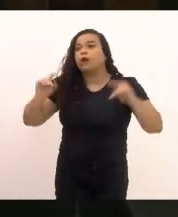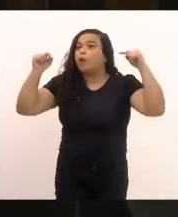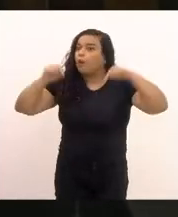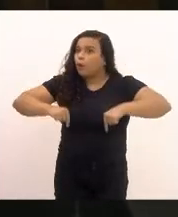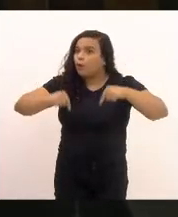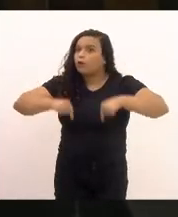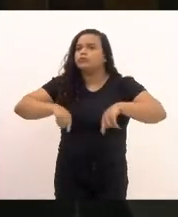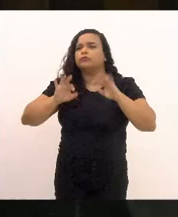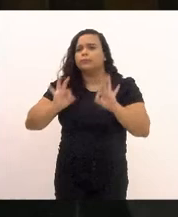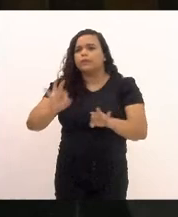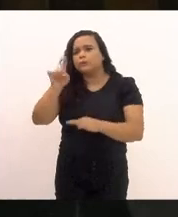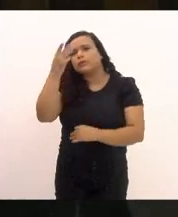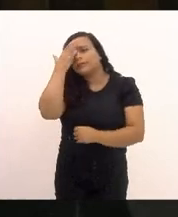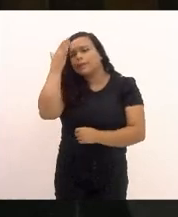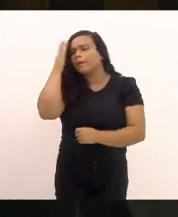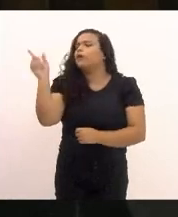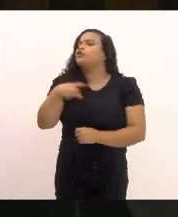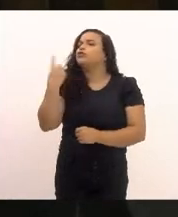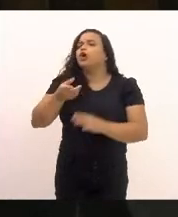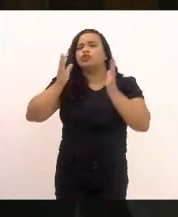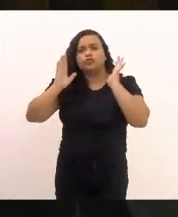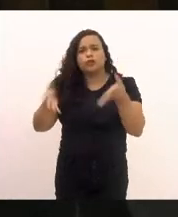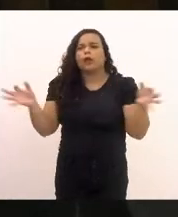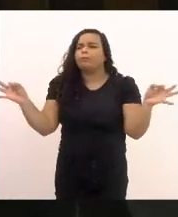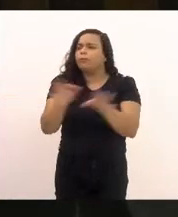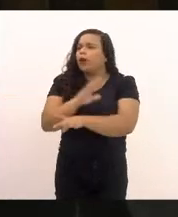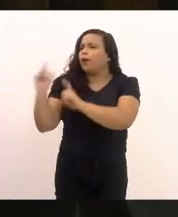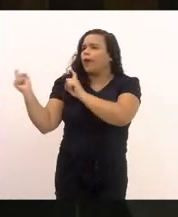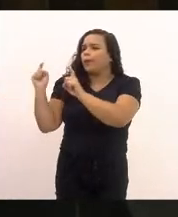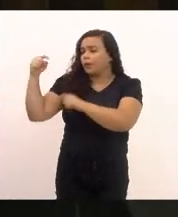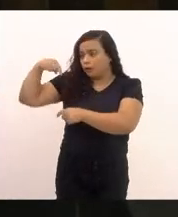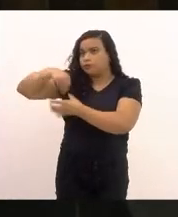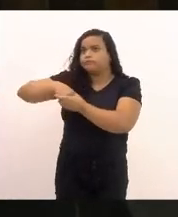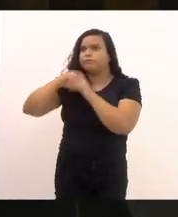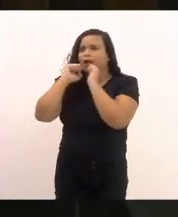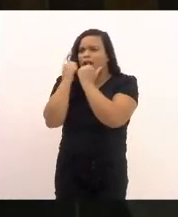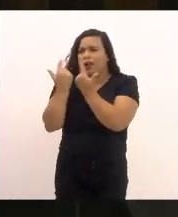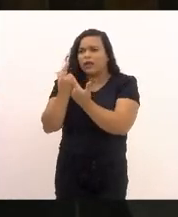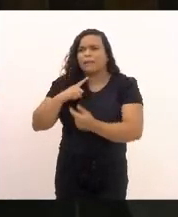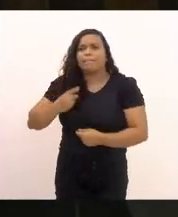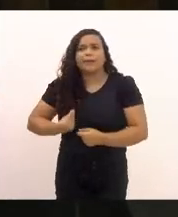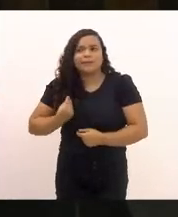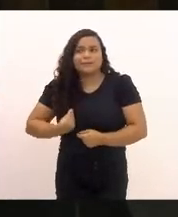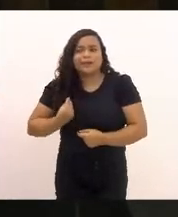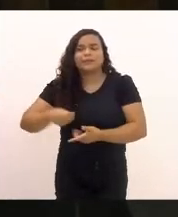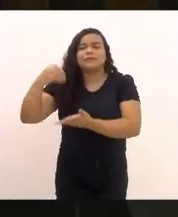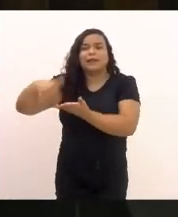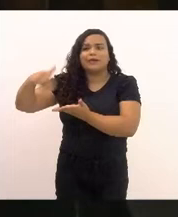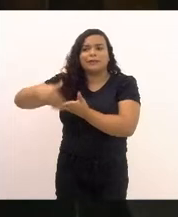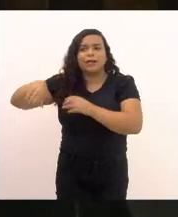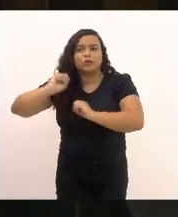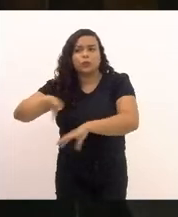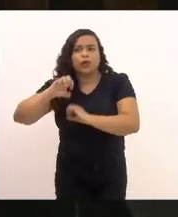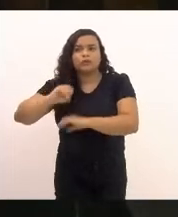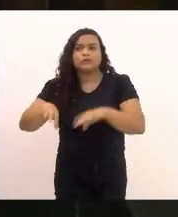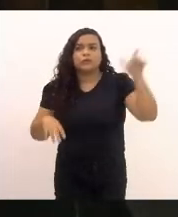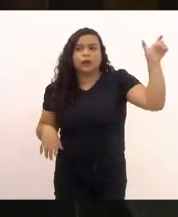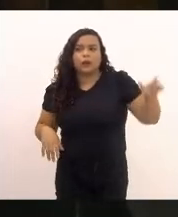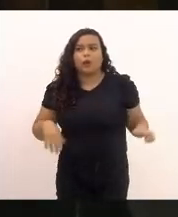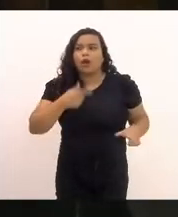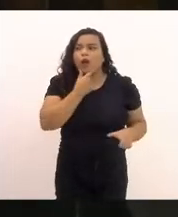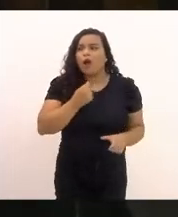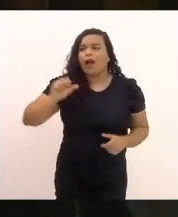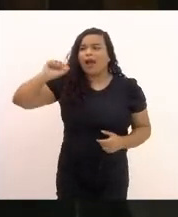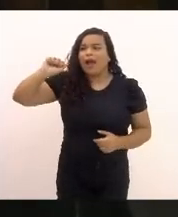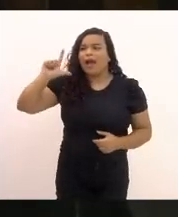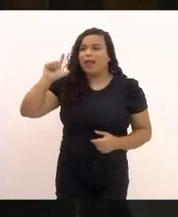vocês saibam, nós fizemos uma reunião aqui na Alerj, com a presença do secretário de Educação, Alexandre